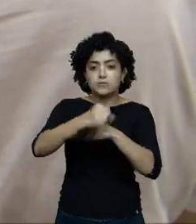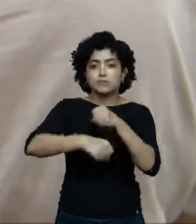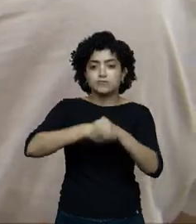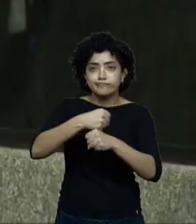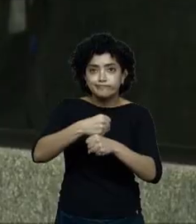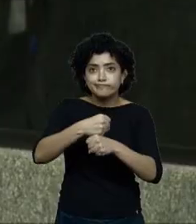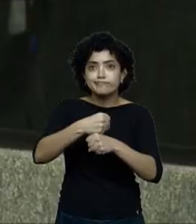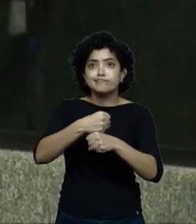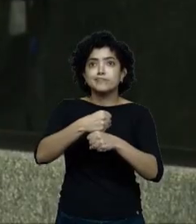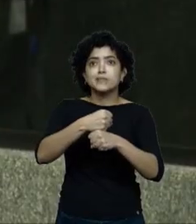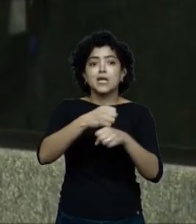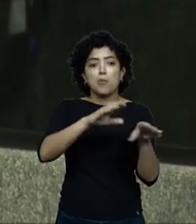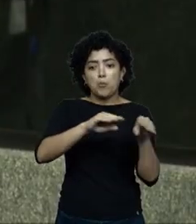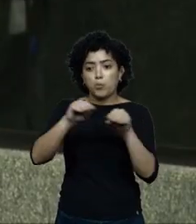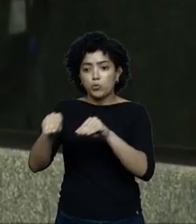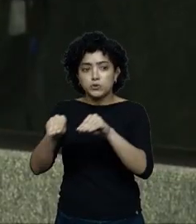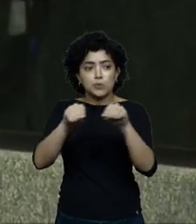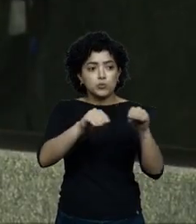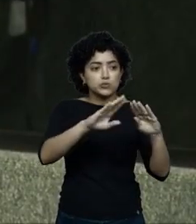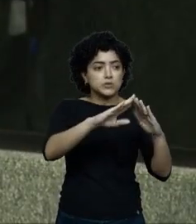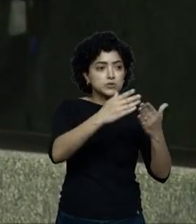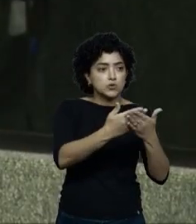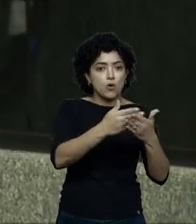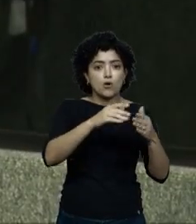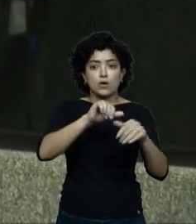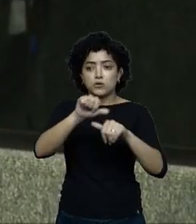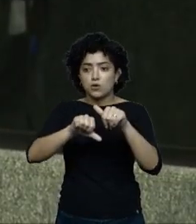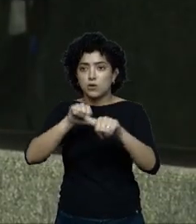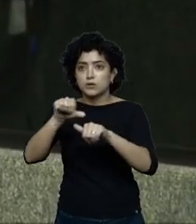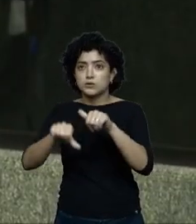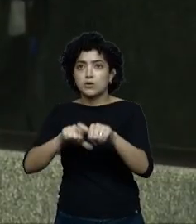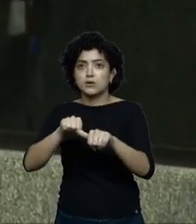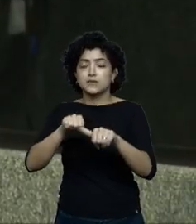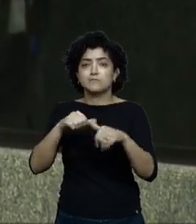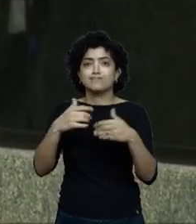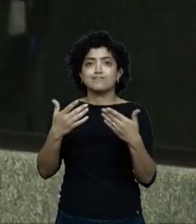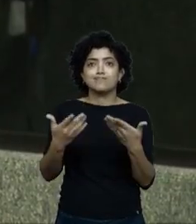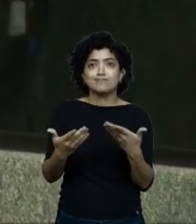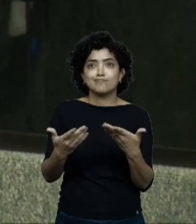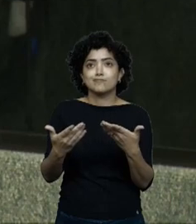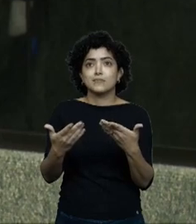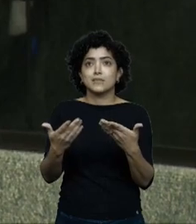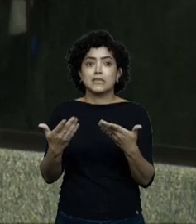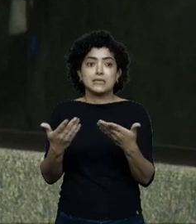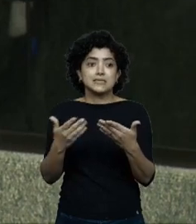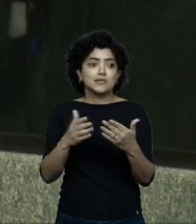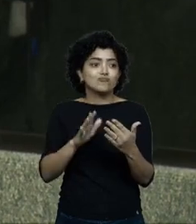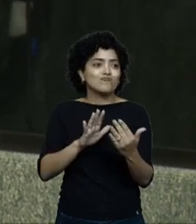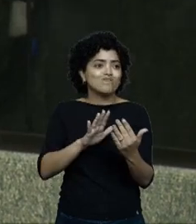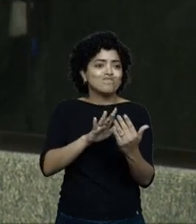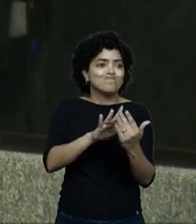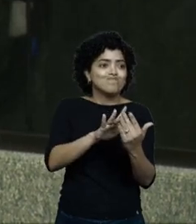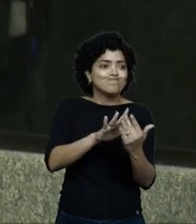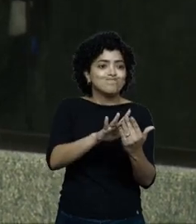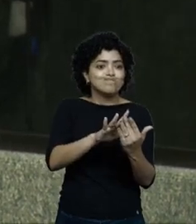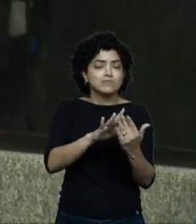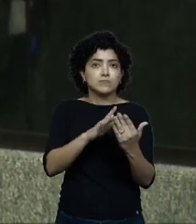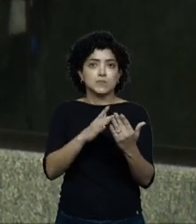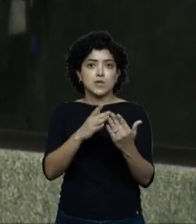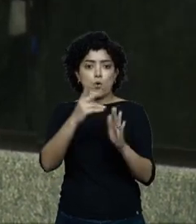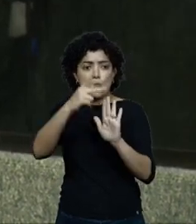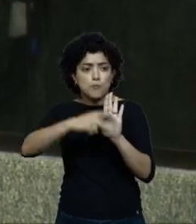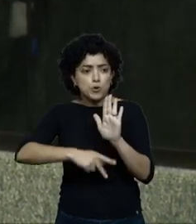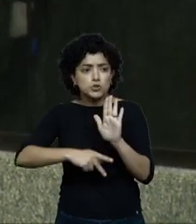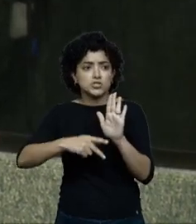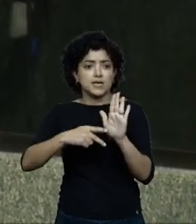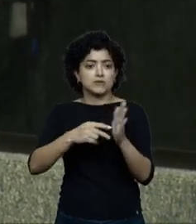um município diferente e uma escola diferente nós não temos como ter essa proximidade nem de seguir um projeto que por